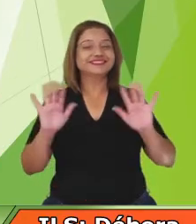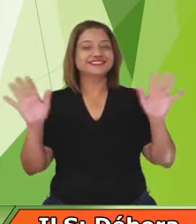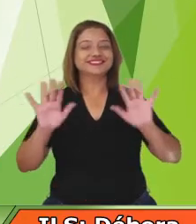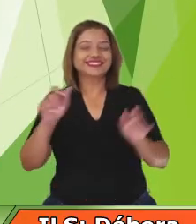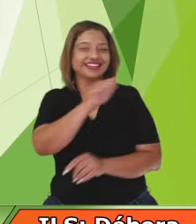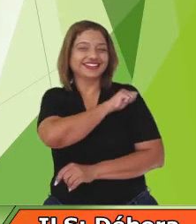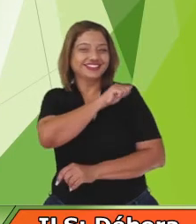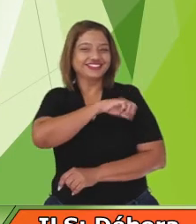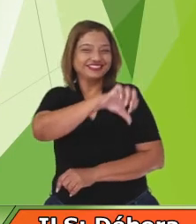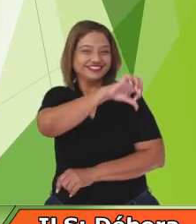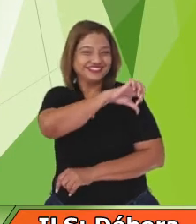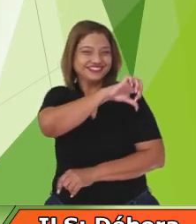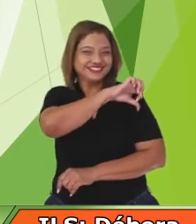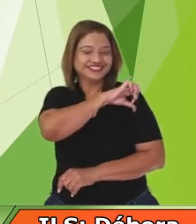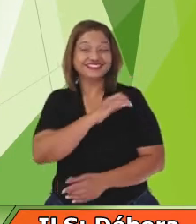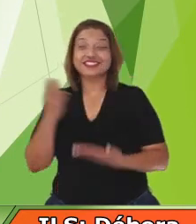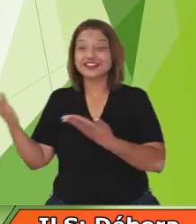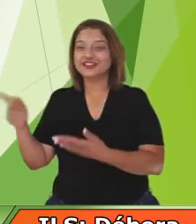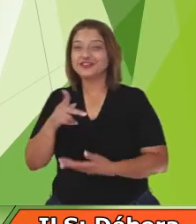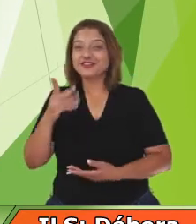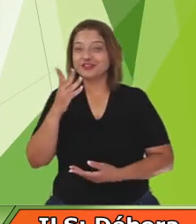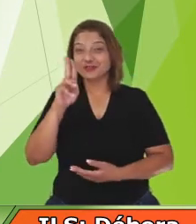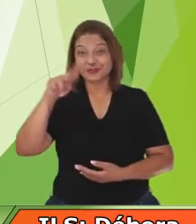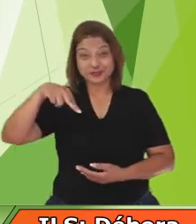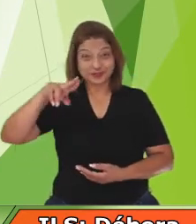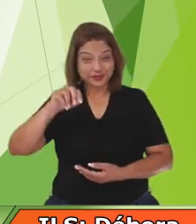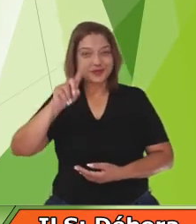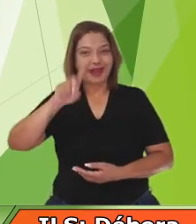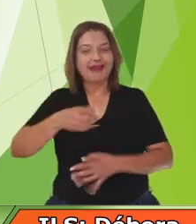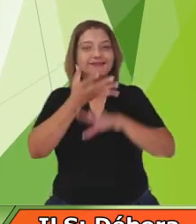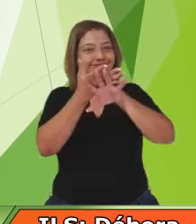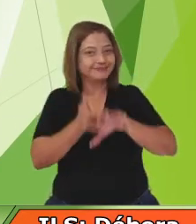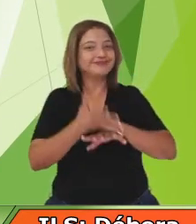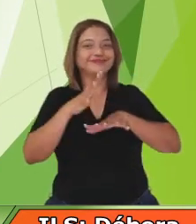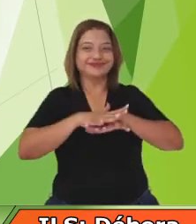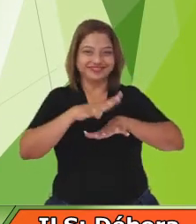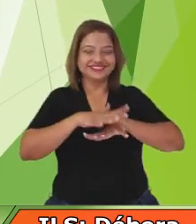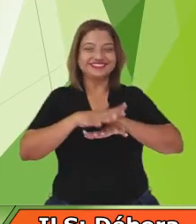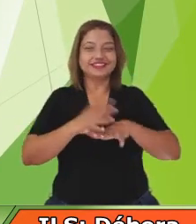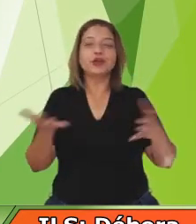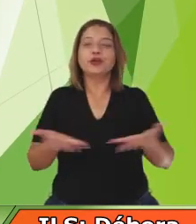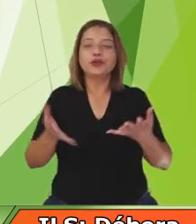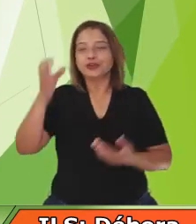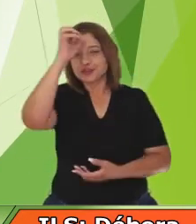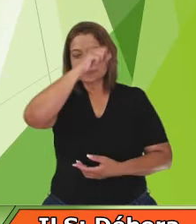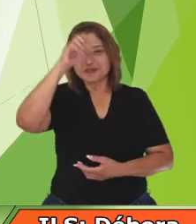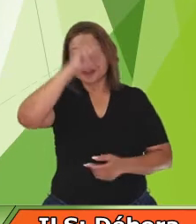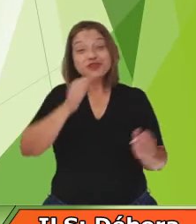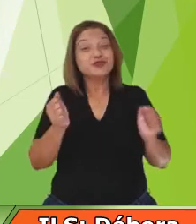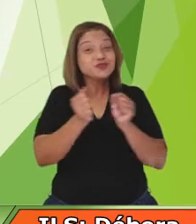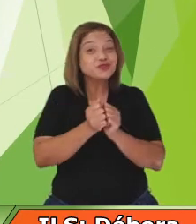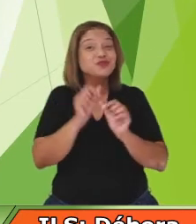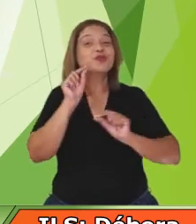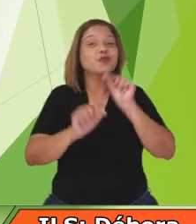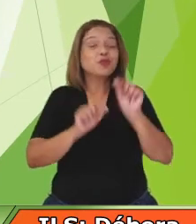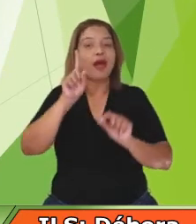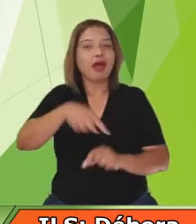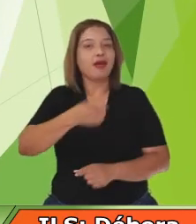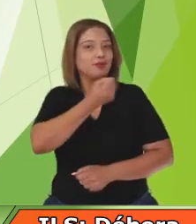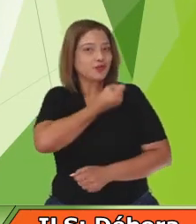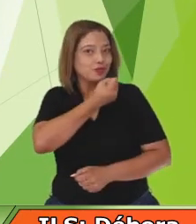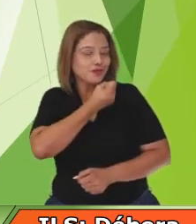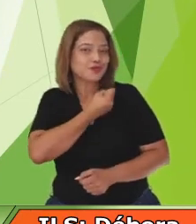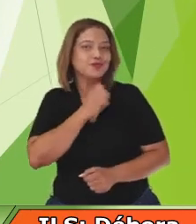Olá, estudante do 9º ano! Eu sou o professor Bruno, professor de matemática, e juntos nós vamos estudar sobre números